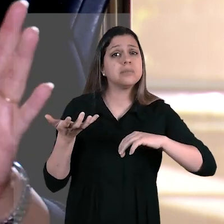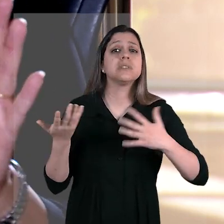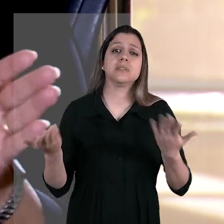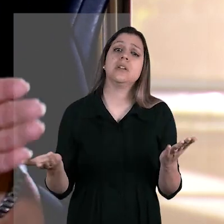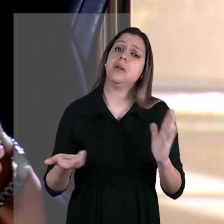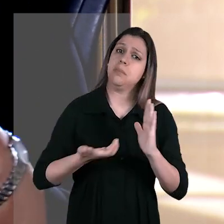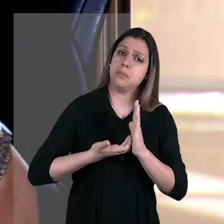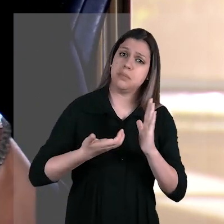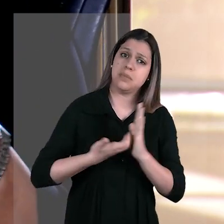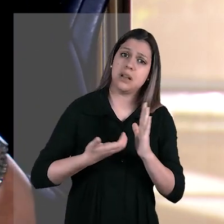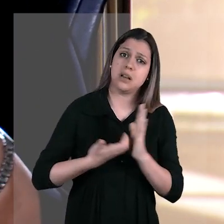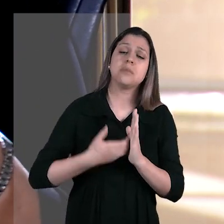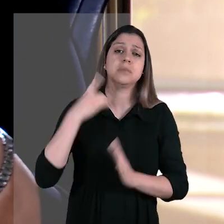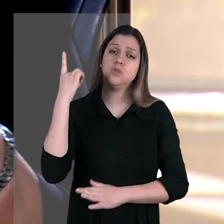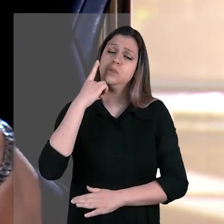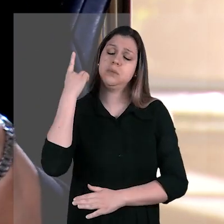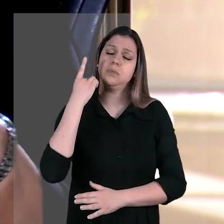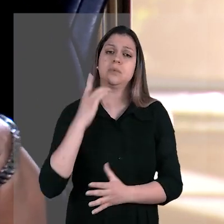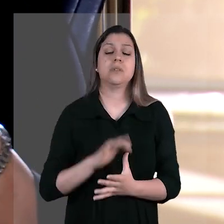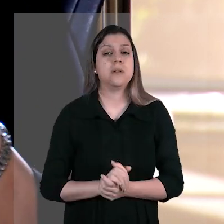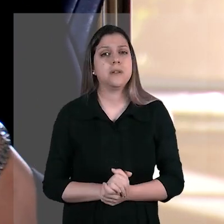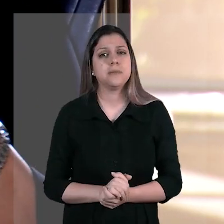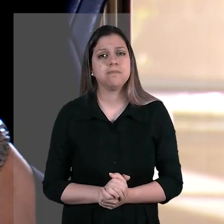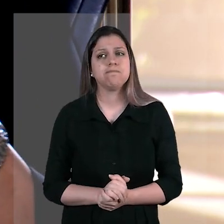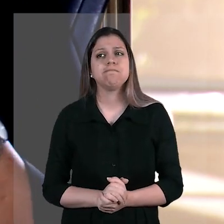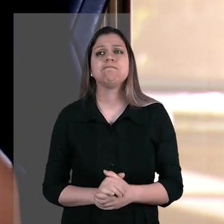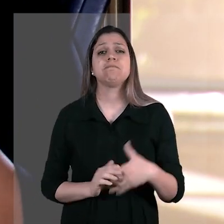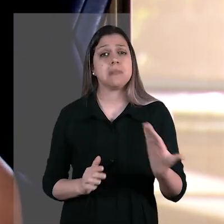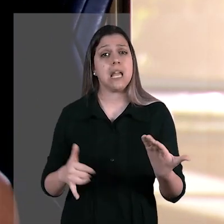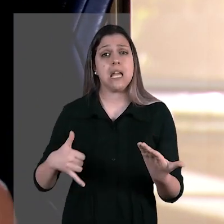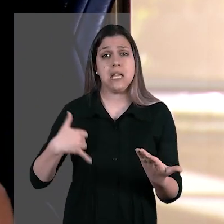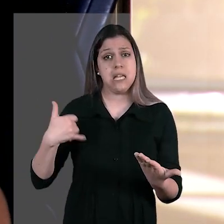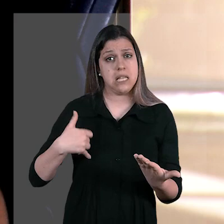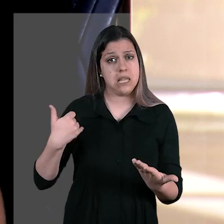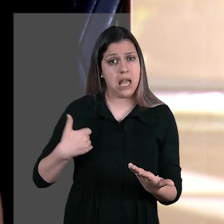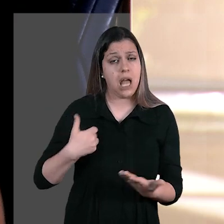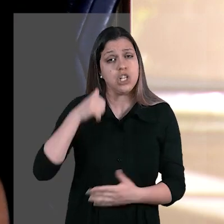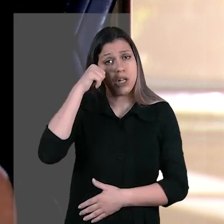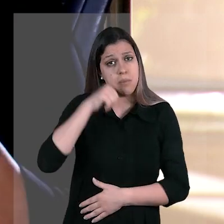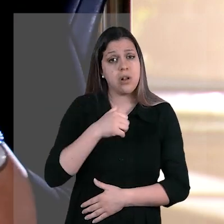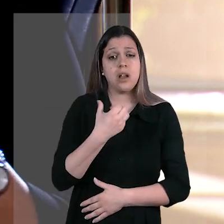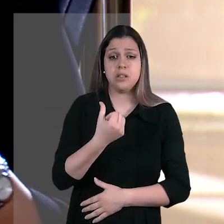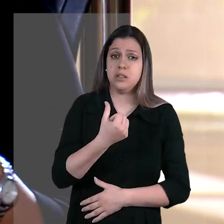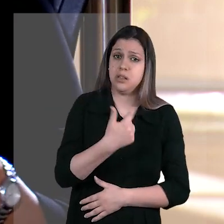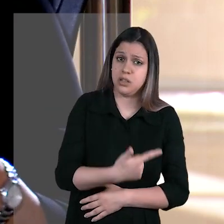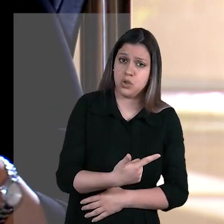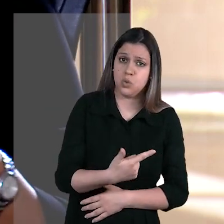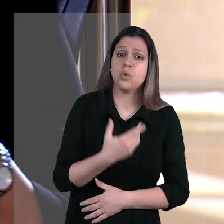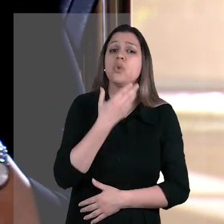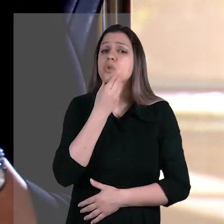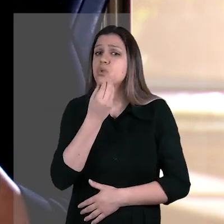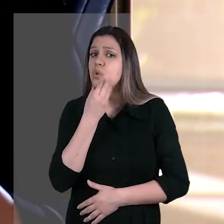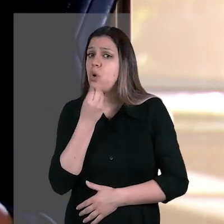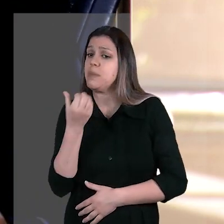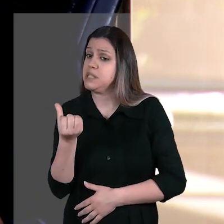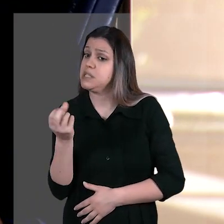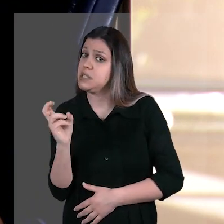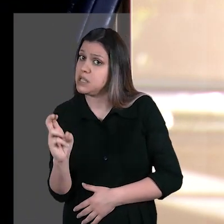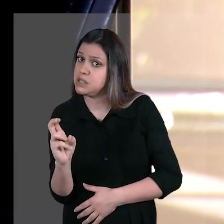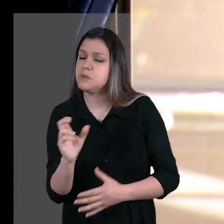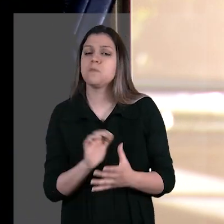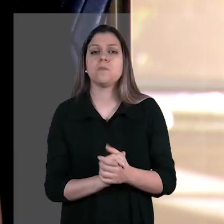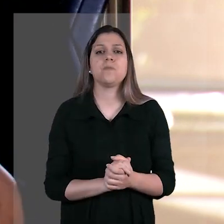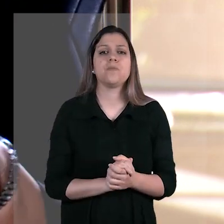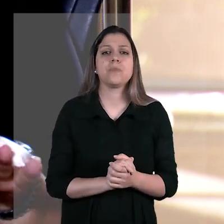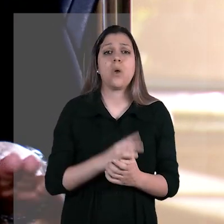Câmara, especificamente para a Câmara dos Deputados? Tá? Idade mínima da mulher, 62 anos, do homem,